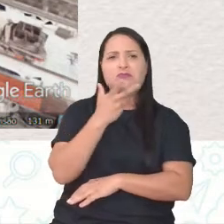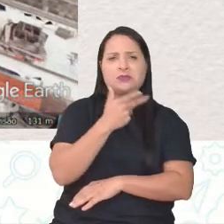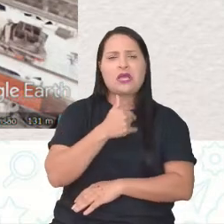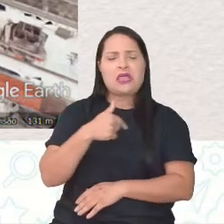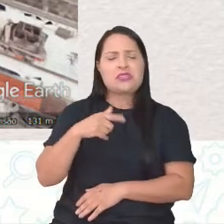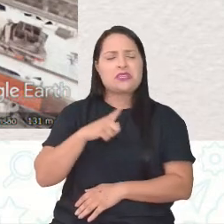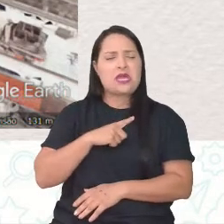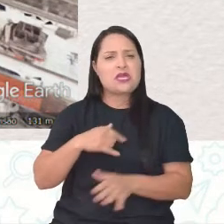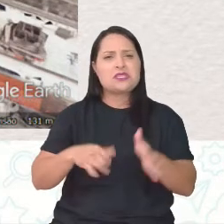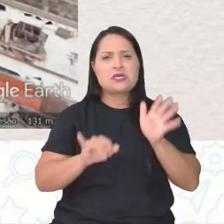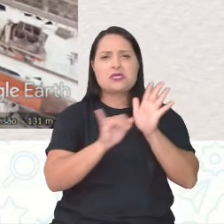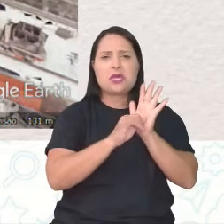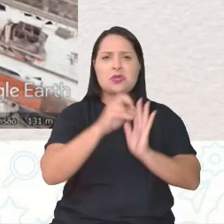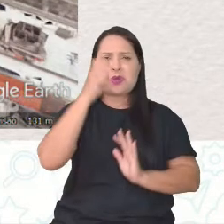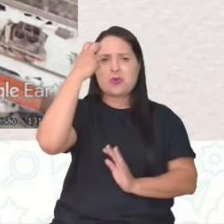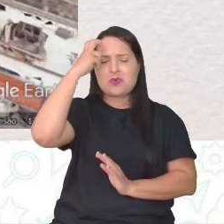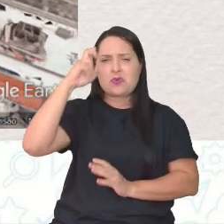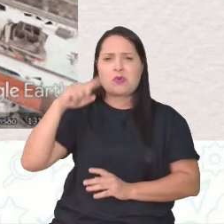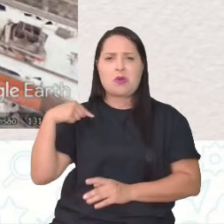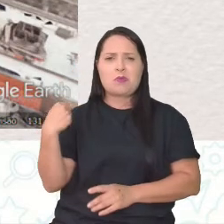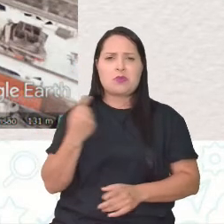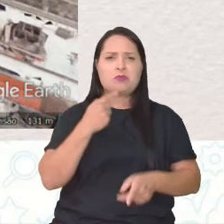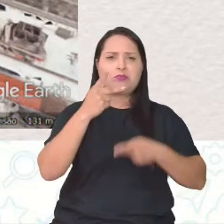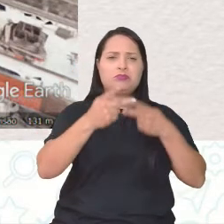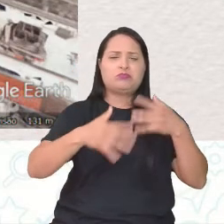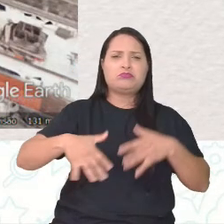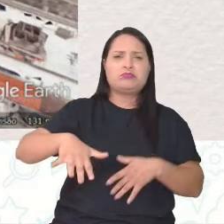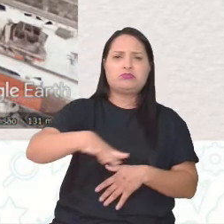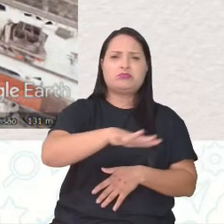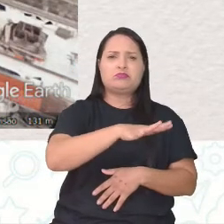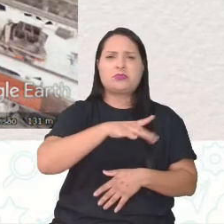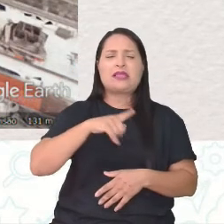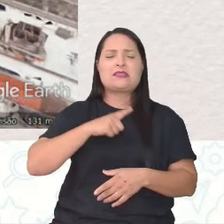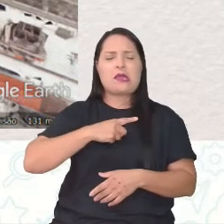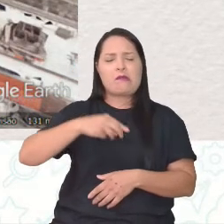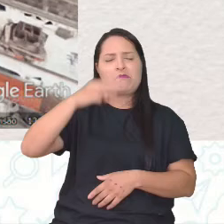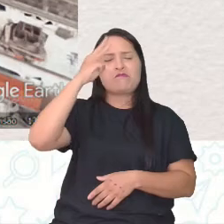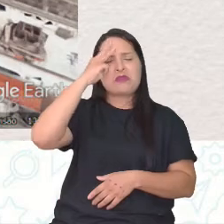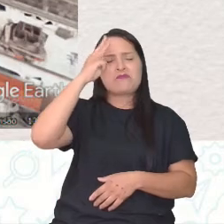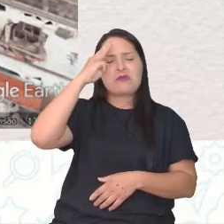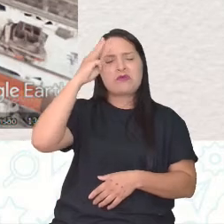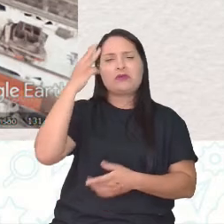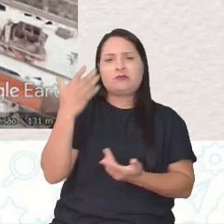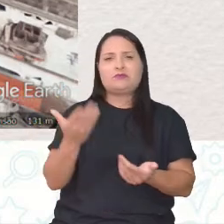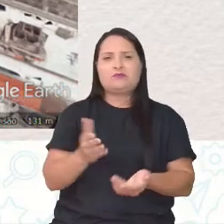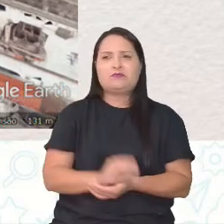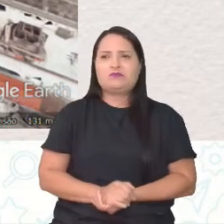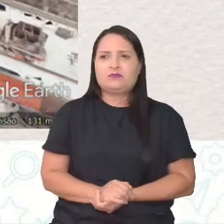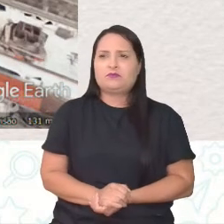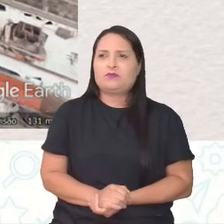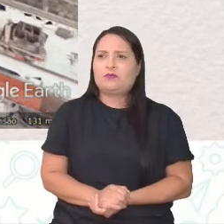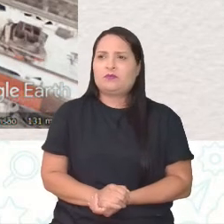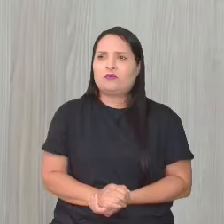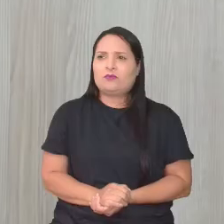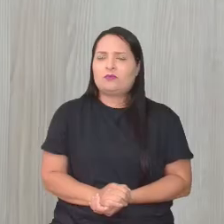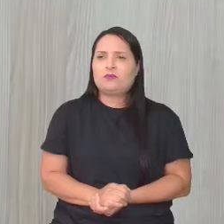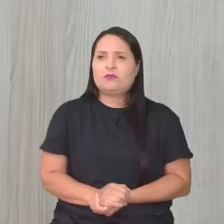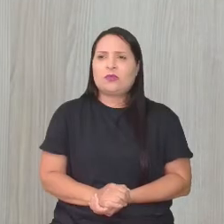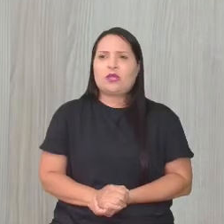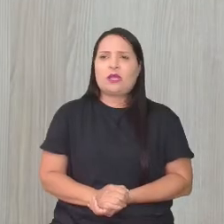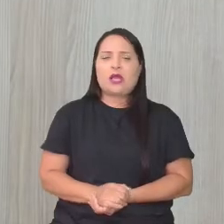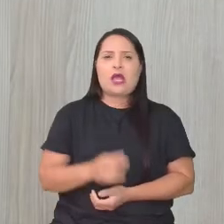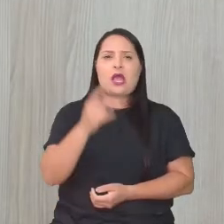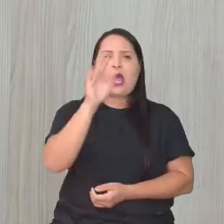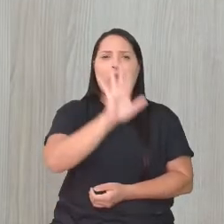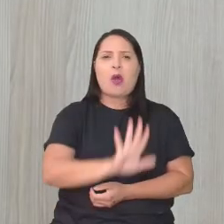nossa identidade cultural, mas ali também tem essa memória. A rua pode deixar o mapa na tela, Juninho. A Rua do